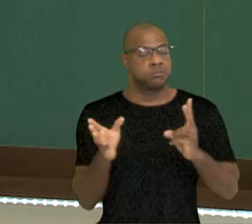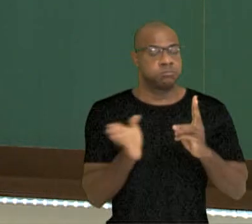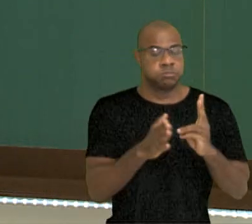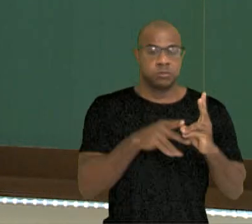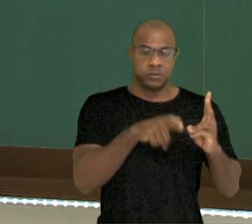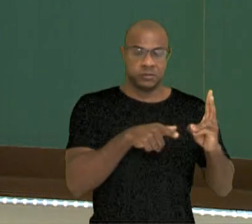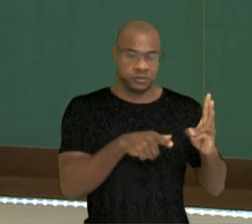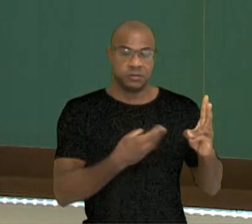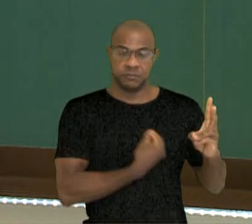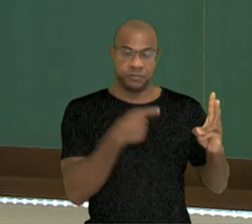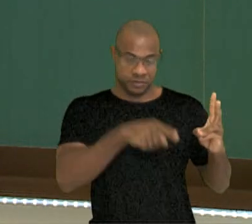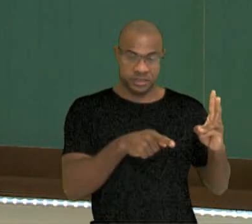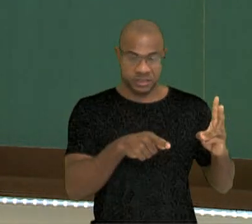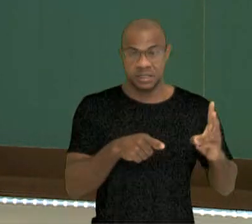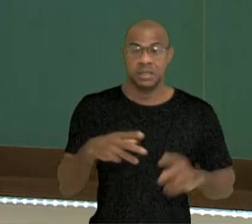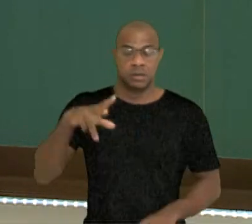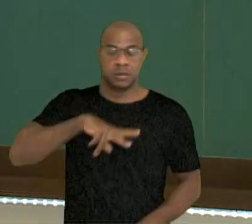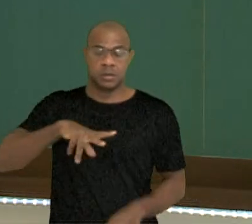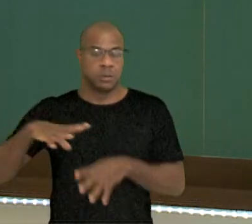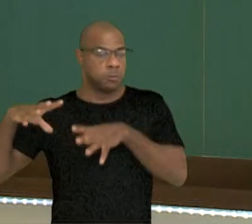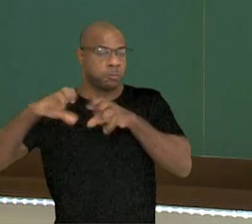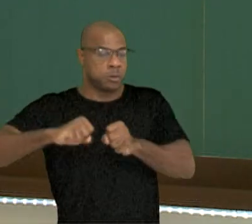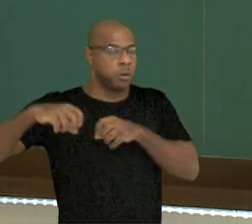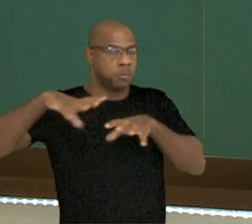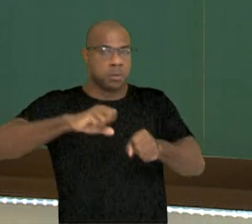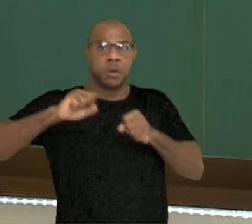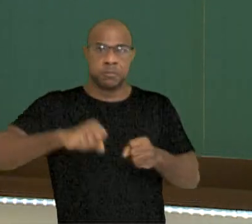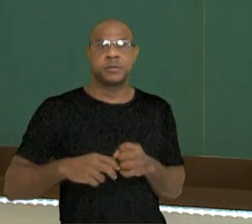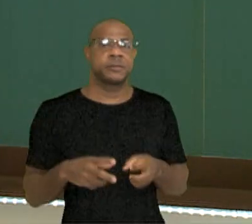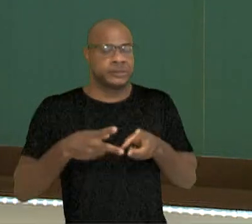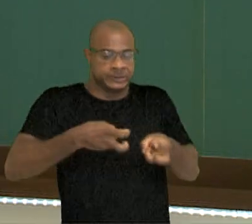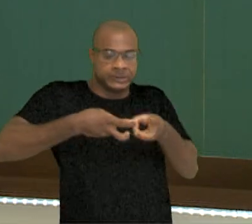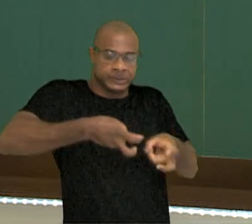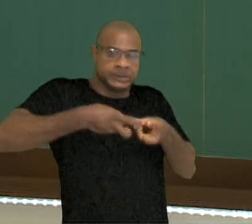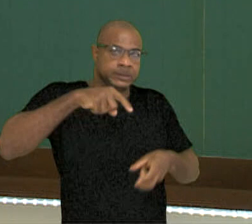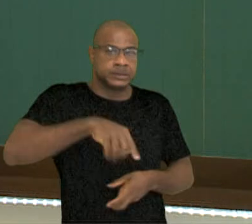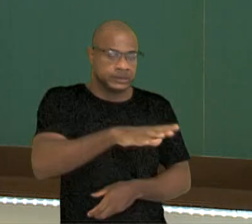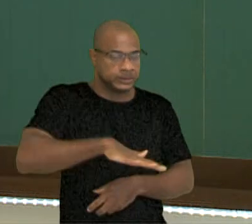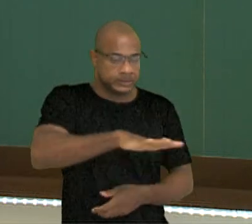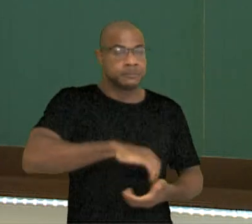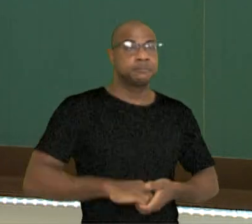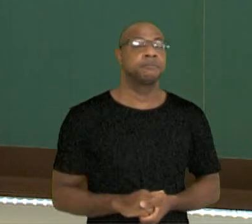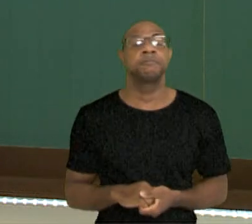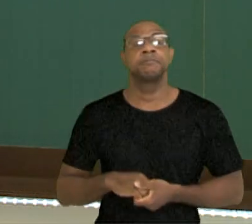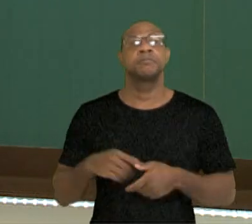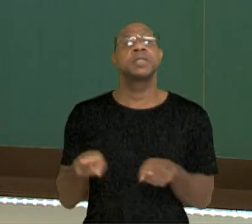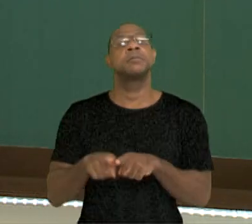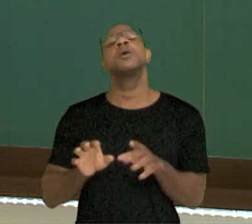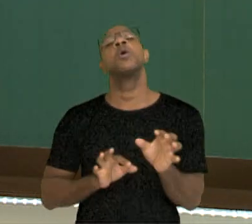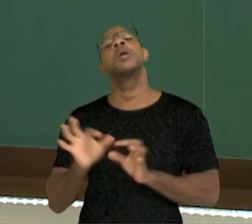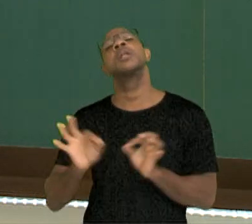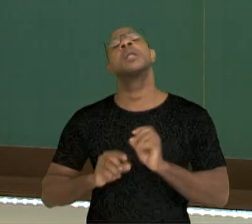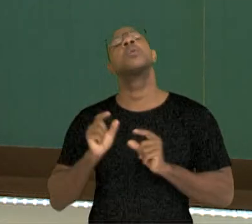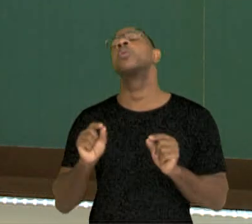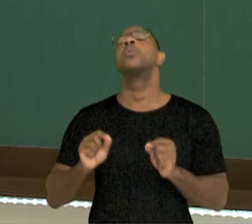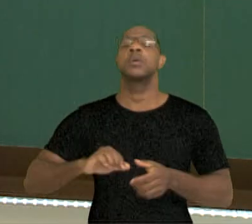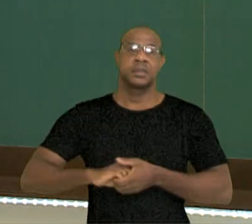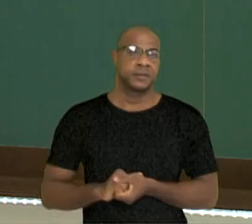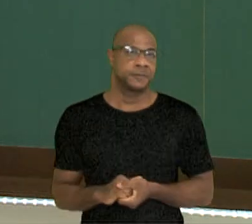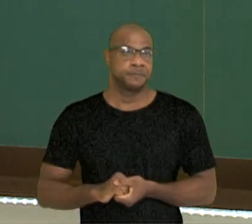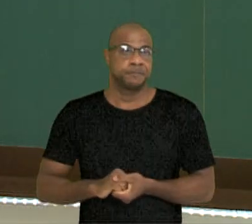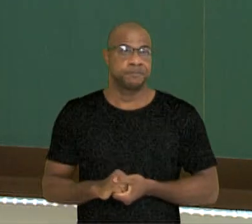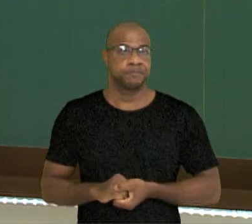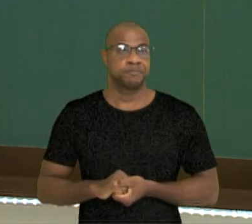colonizadores, elas passam a ser ocupadas e exploradas pelos colonizadores. E organizaram então expedições para o